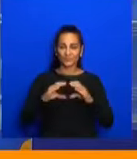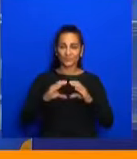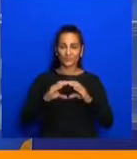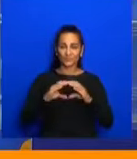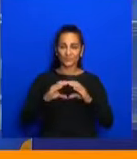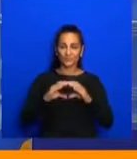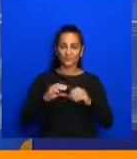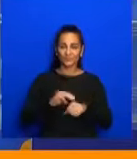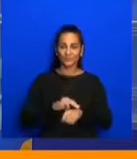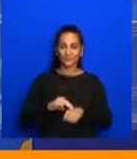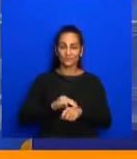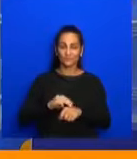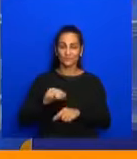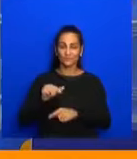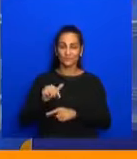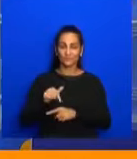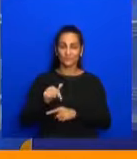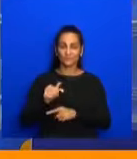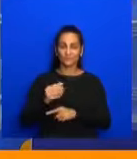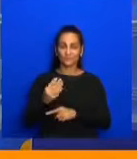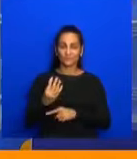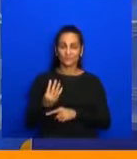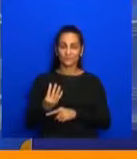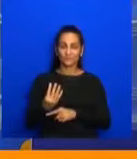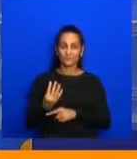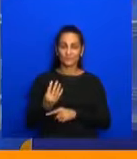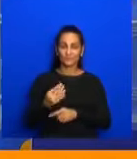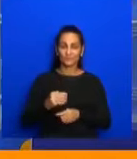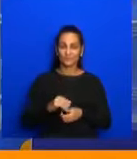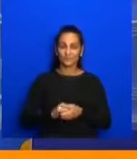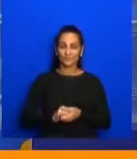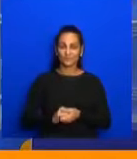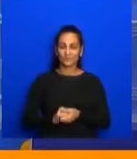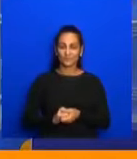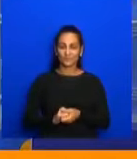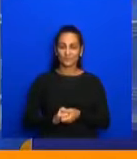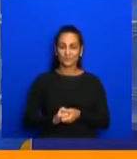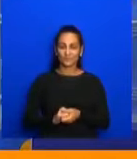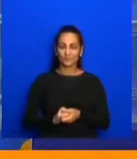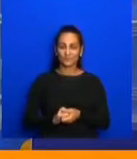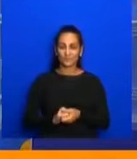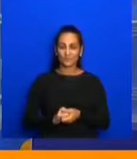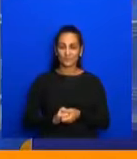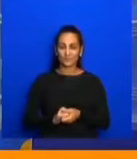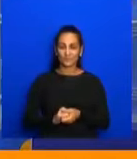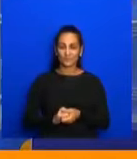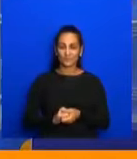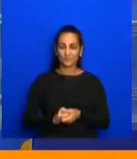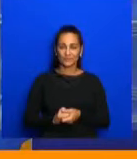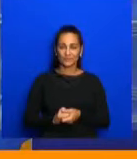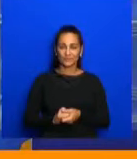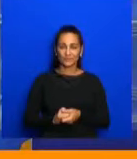Bola marrom 74. Marrom 74.